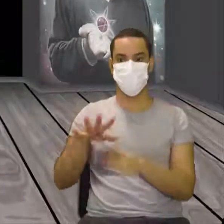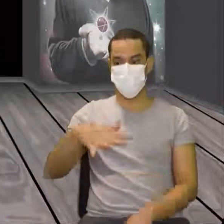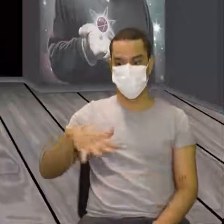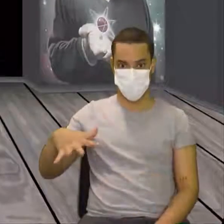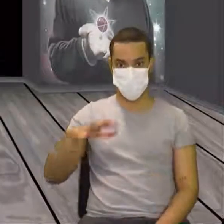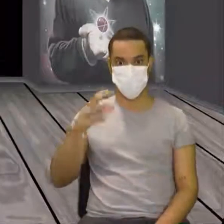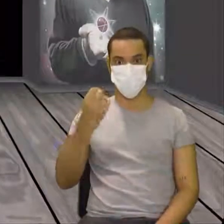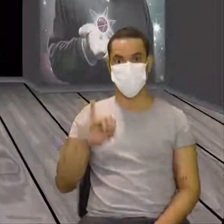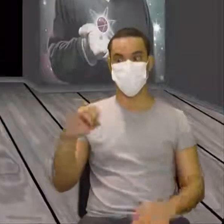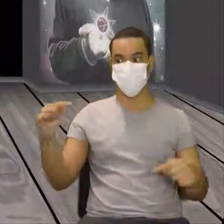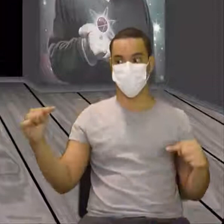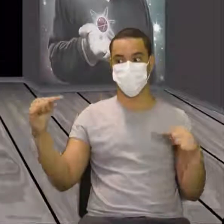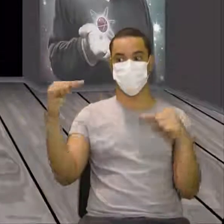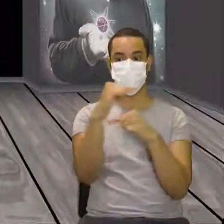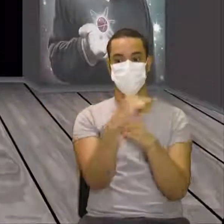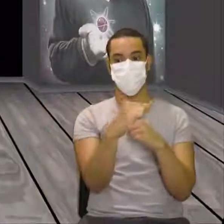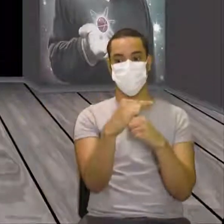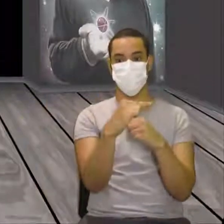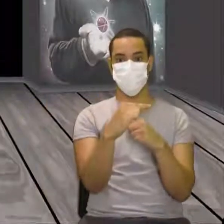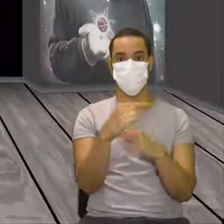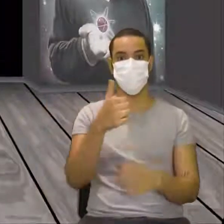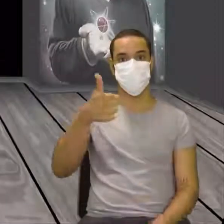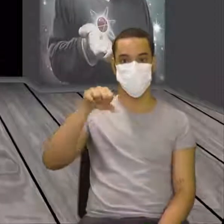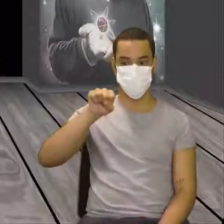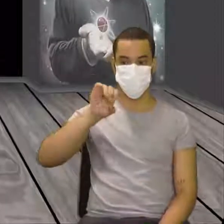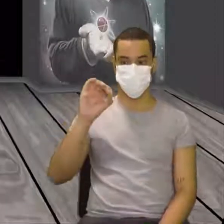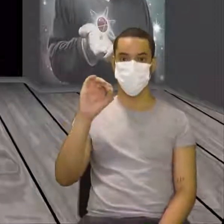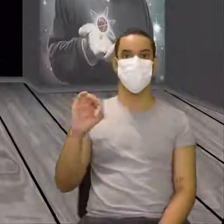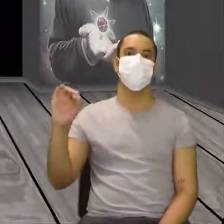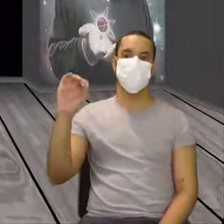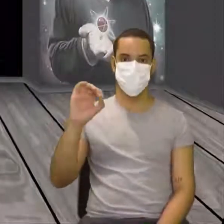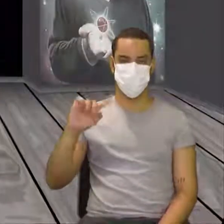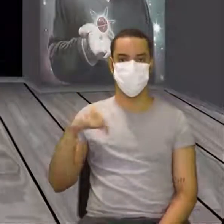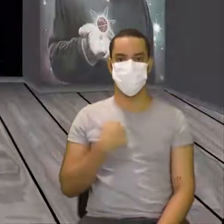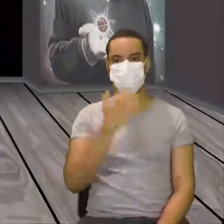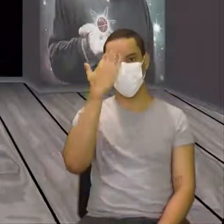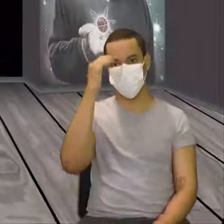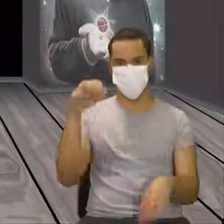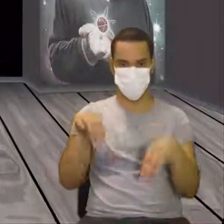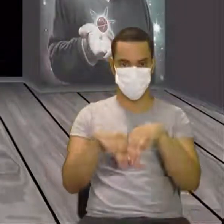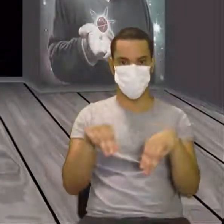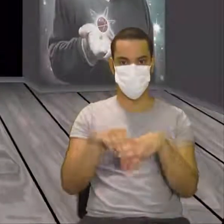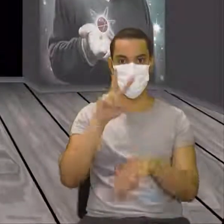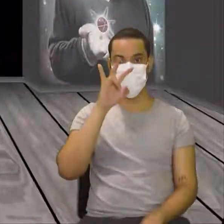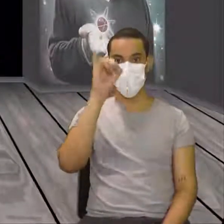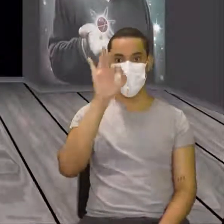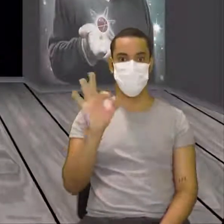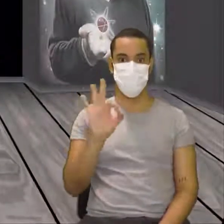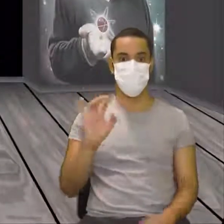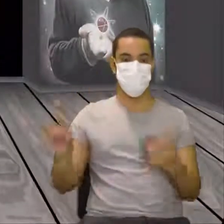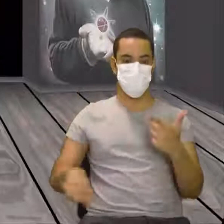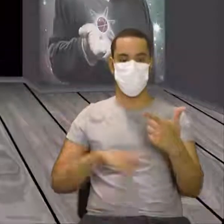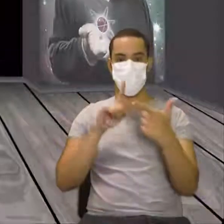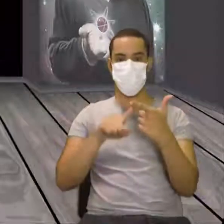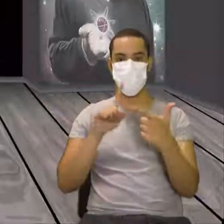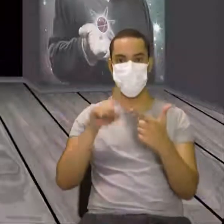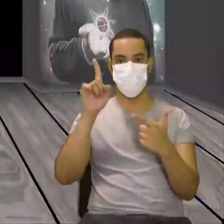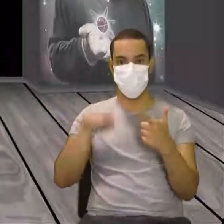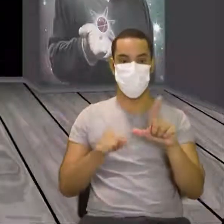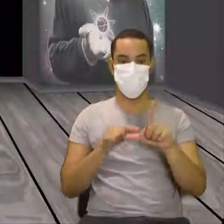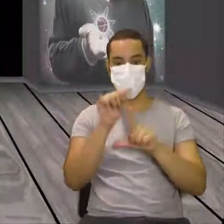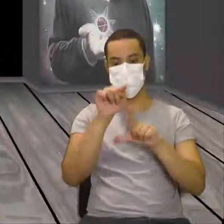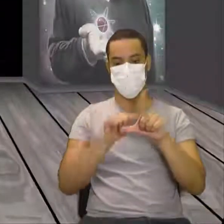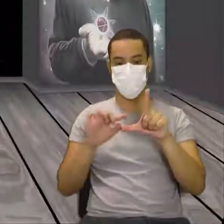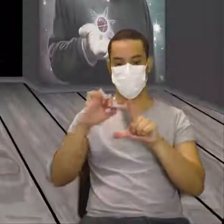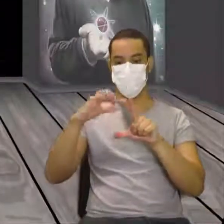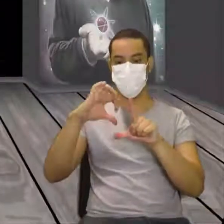campo. Sentido oposto, 180, certo? Força magnética nula. Segundo caso, perpendicular, ângulo de 90.